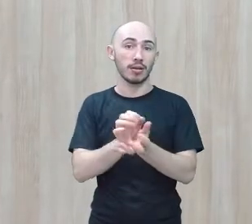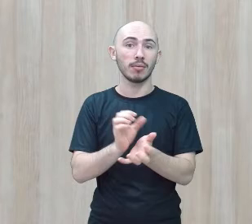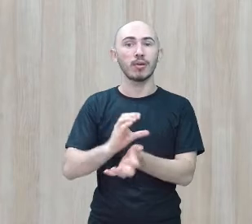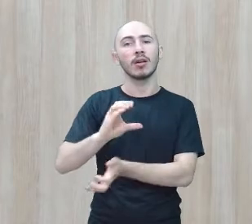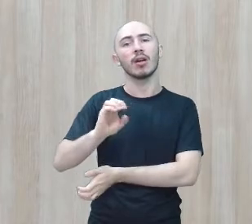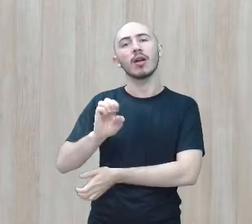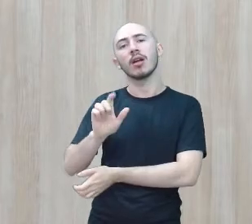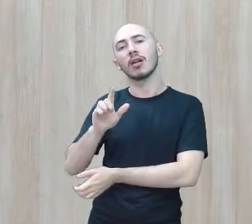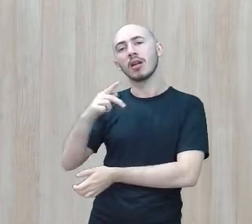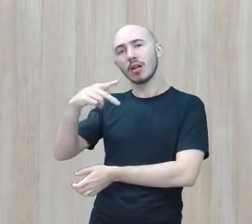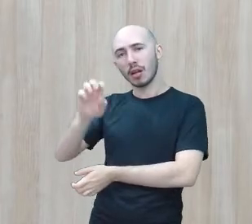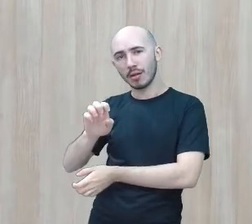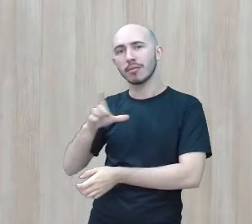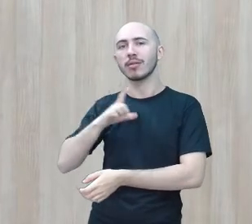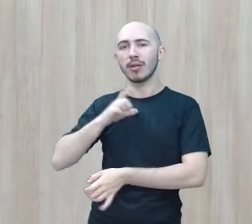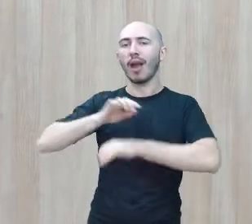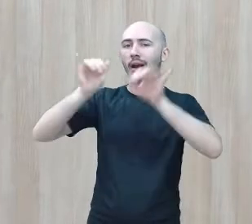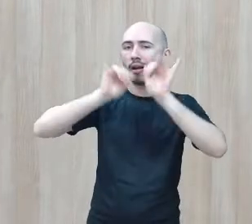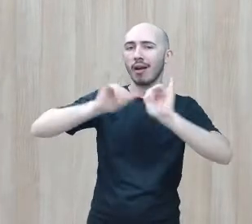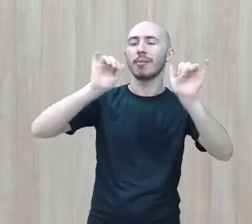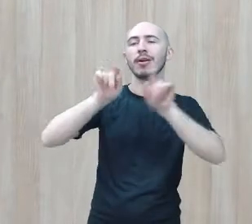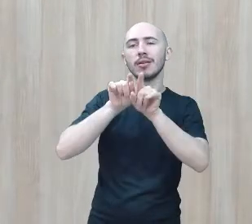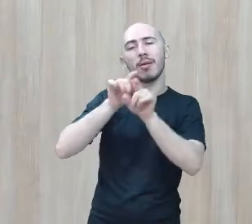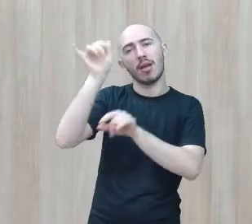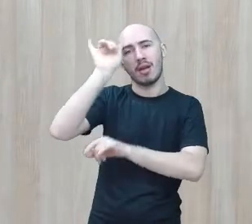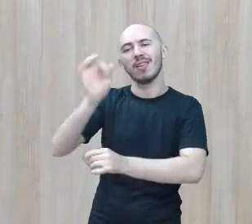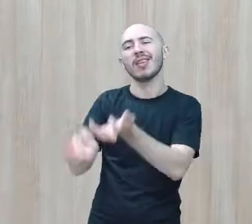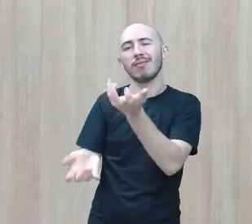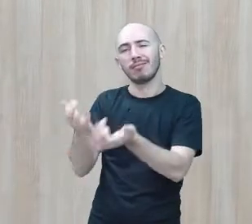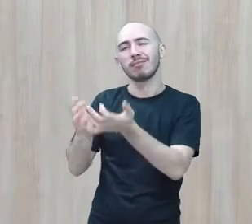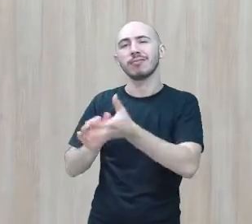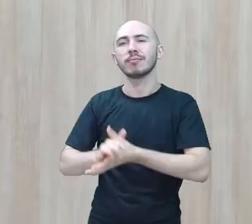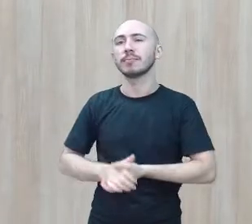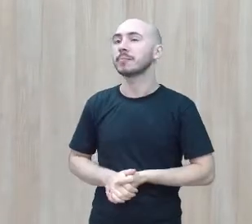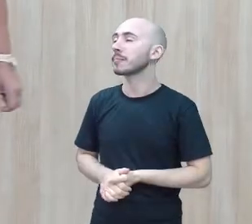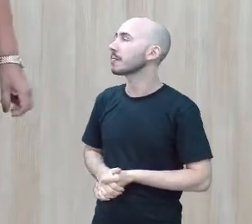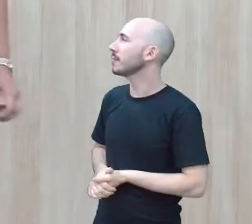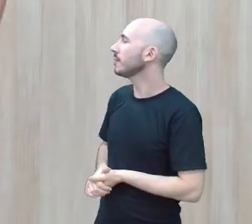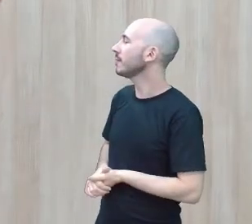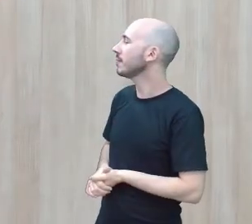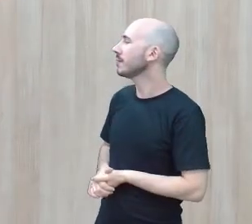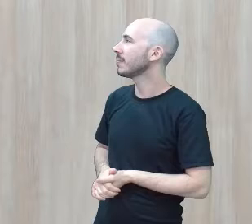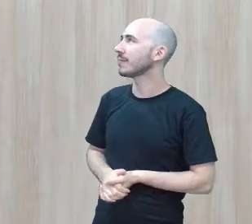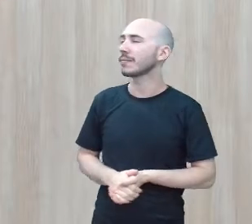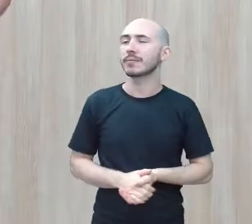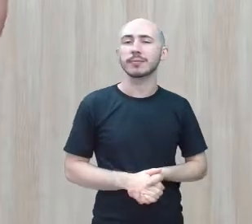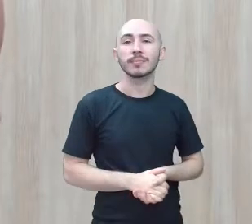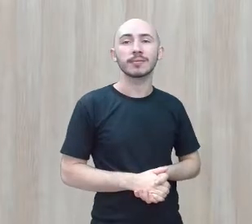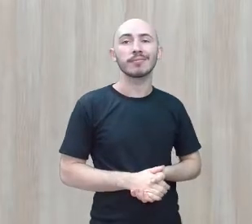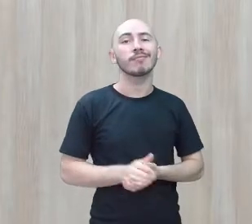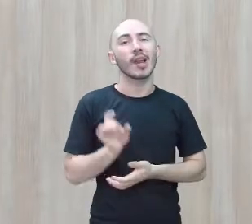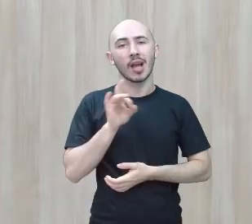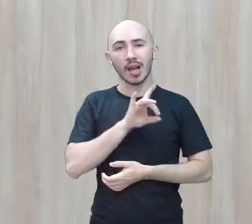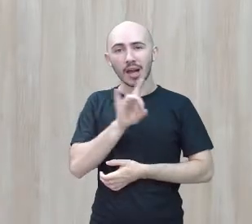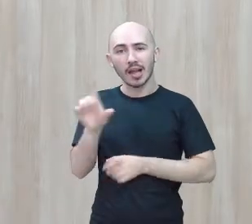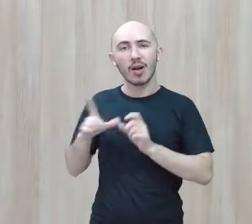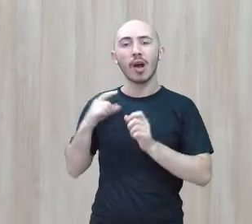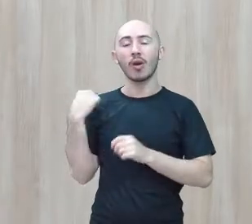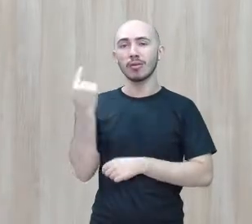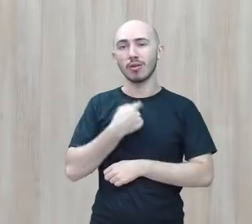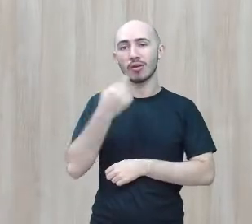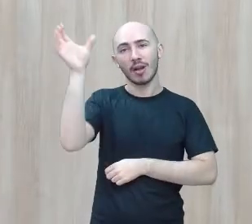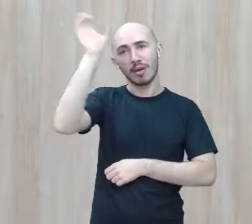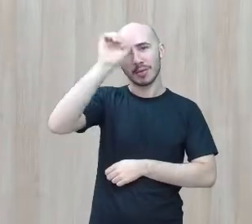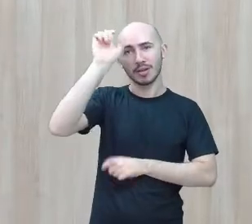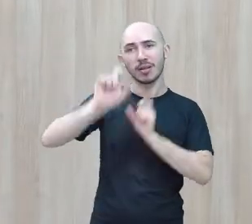fazendo campanhas contra essa questão da queimada. Um outro, nós estamos vendo cada um deles, o